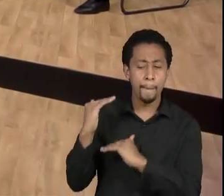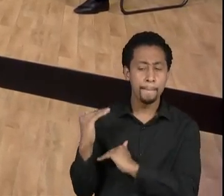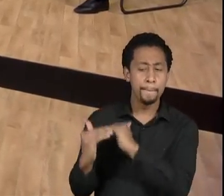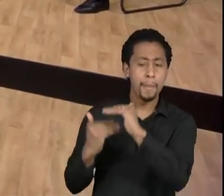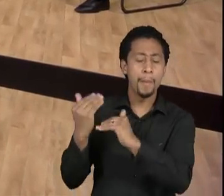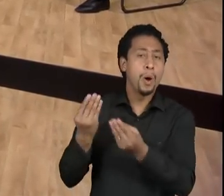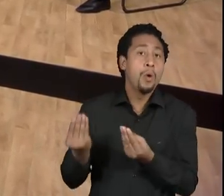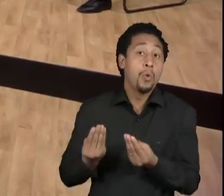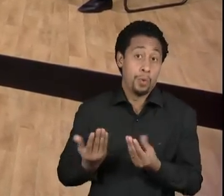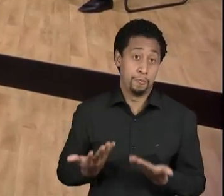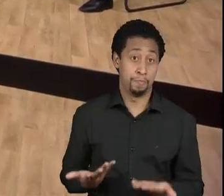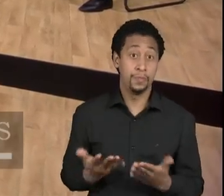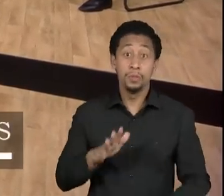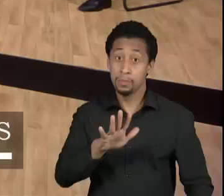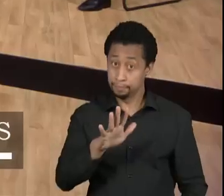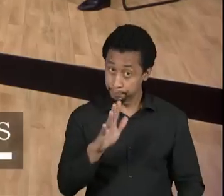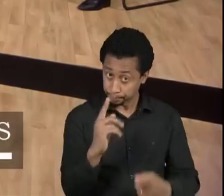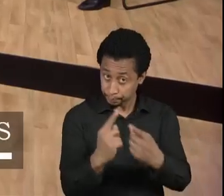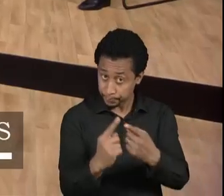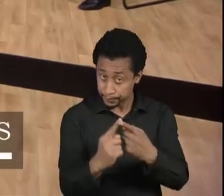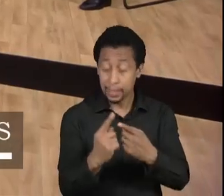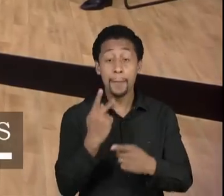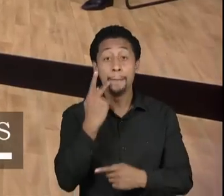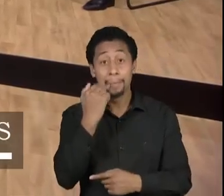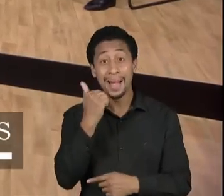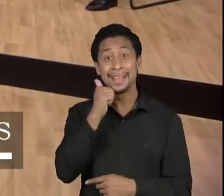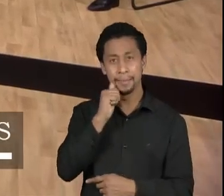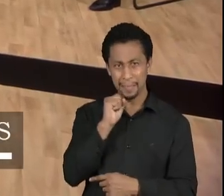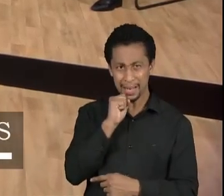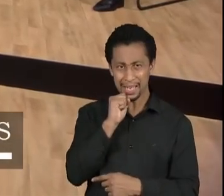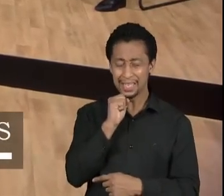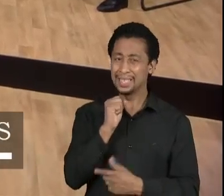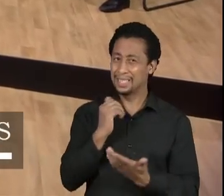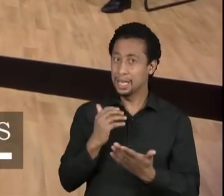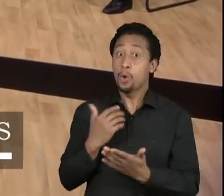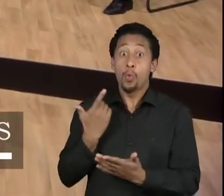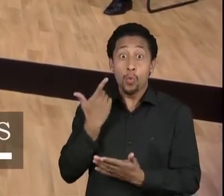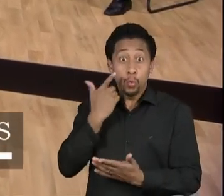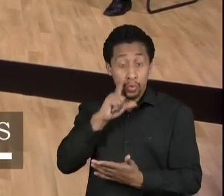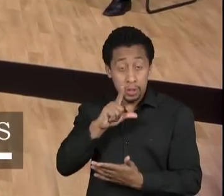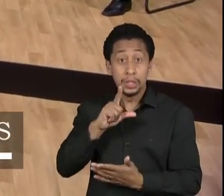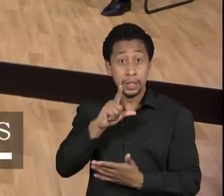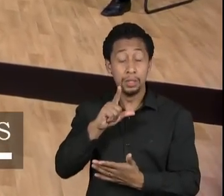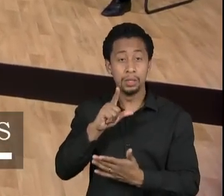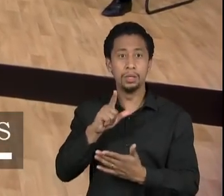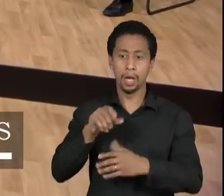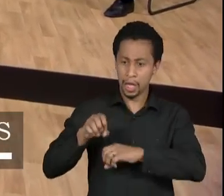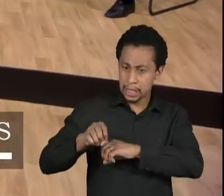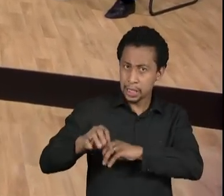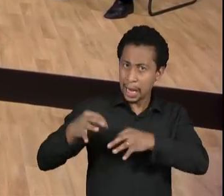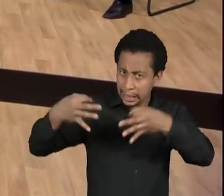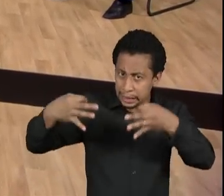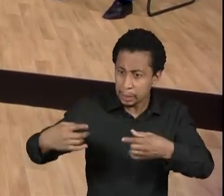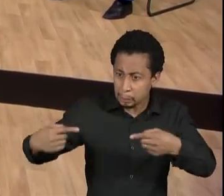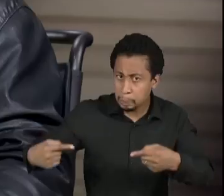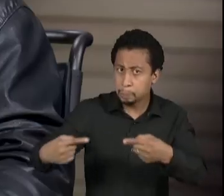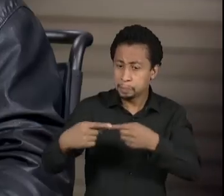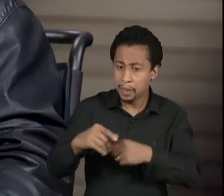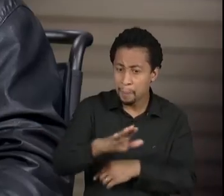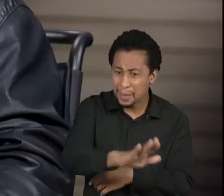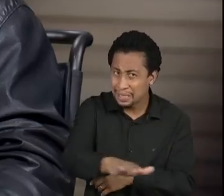educado que o pai seja, ele não tem condições de dar conta do conjunto de conhecimentos pressupostos para uma educação.